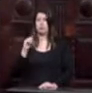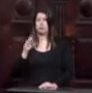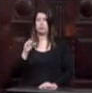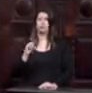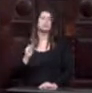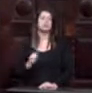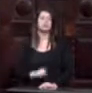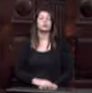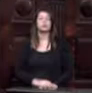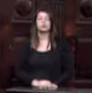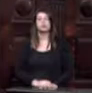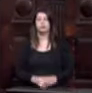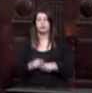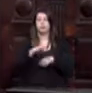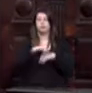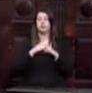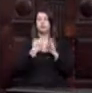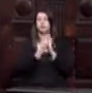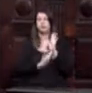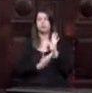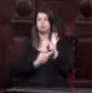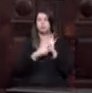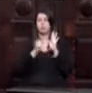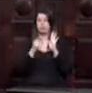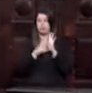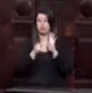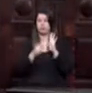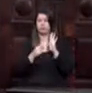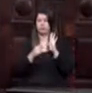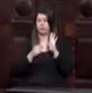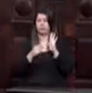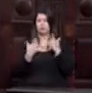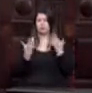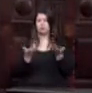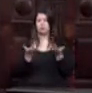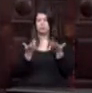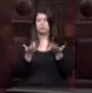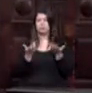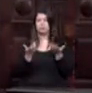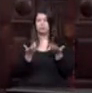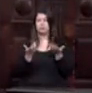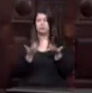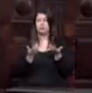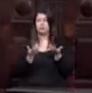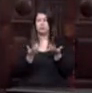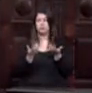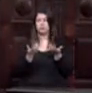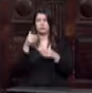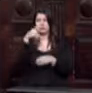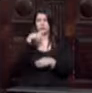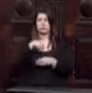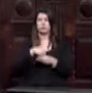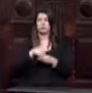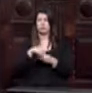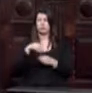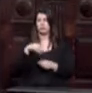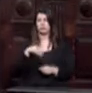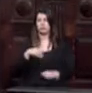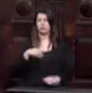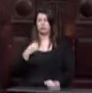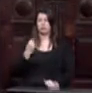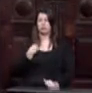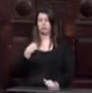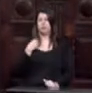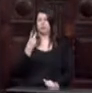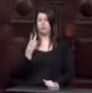tranquilo. Há sobre a mesa o seguinte requerimento de destaque. Requer a votação em separado da emenda aditiva número